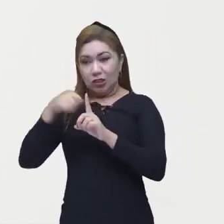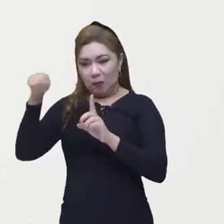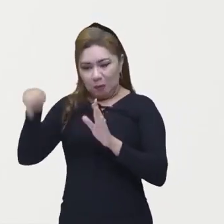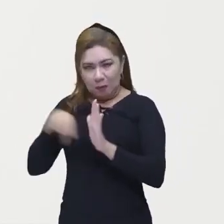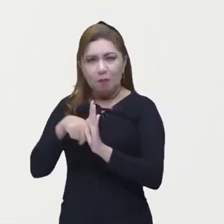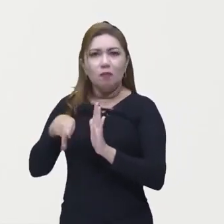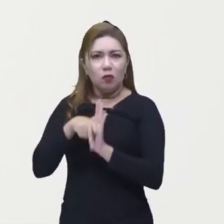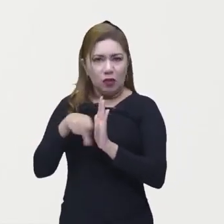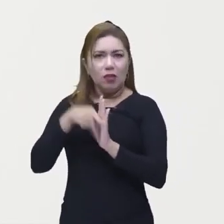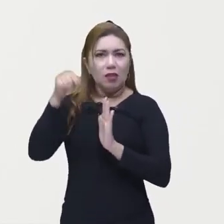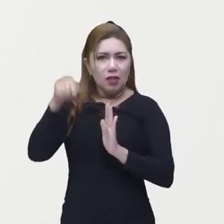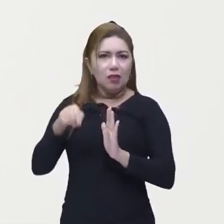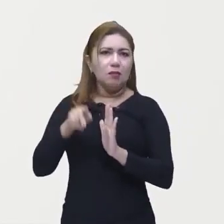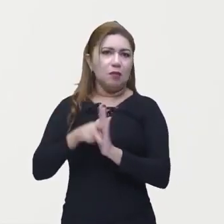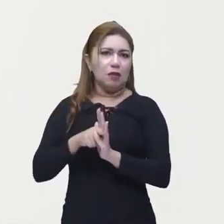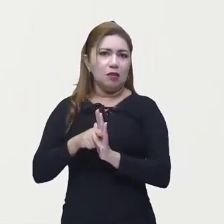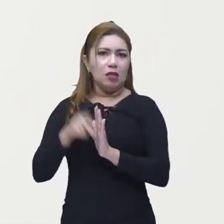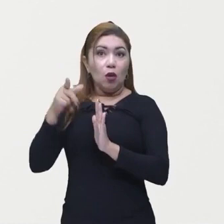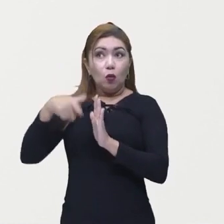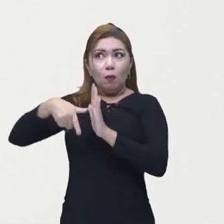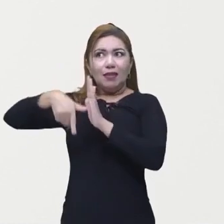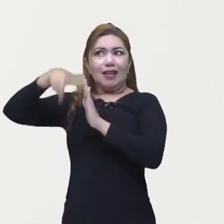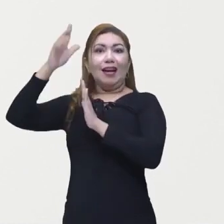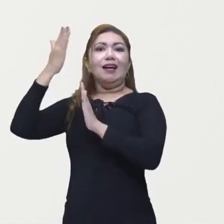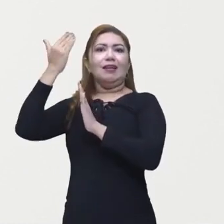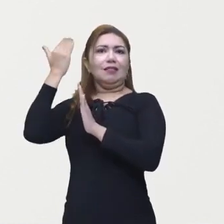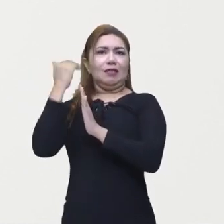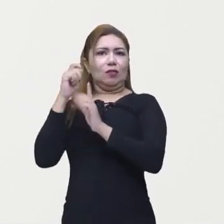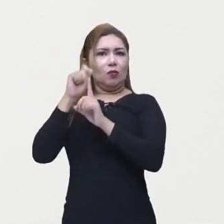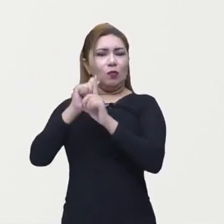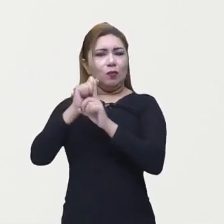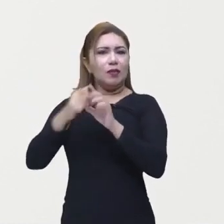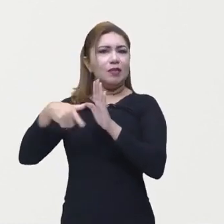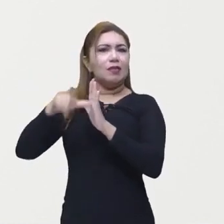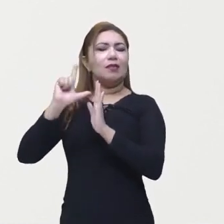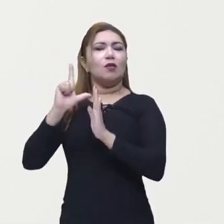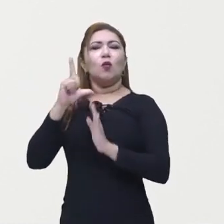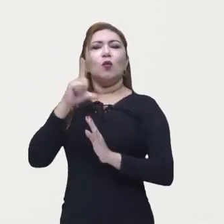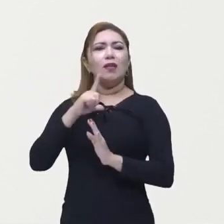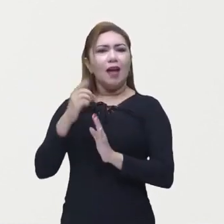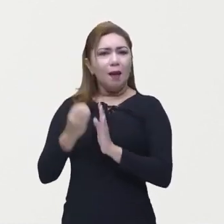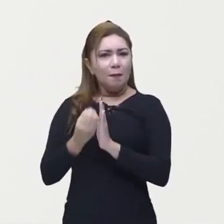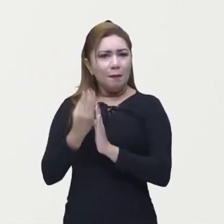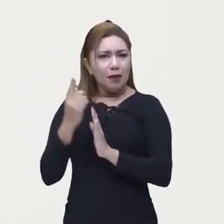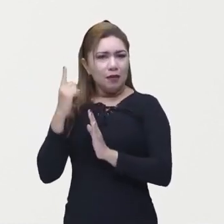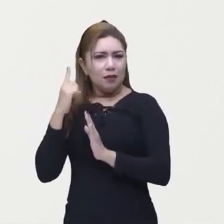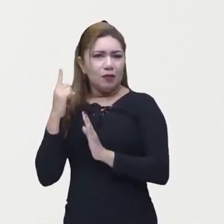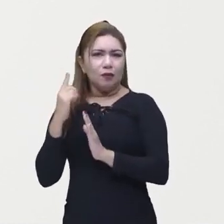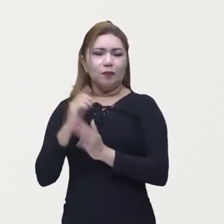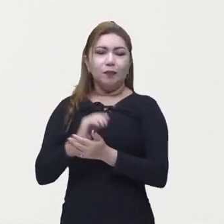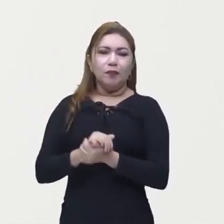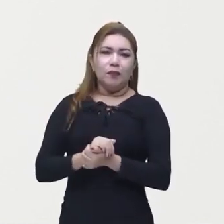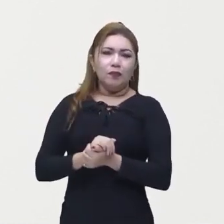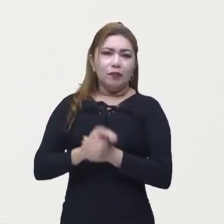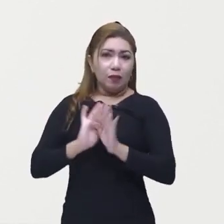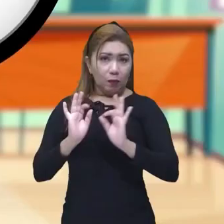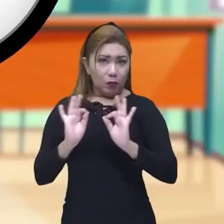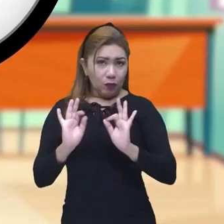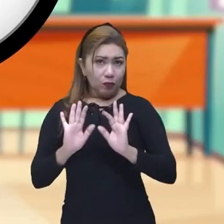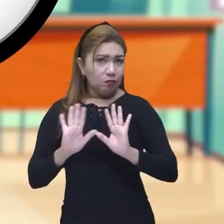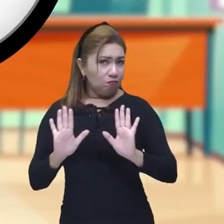E foi sucessivamente, dependendo do mês. Tem mês que tem menos de 30 dias e tem meses que tem mais de 30 dias, tá